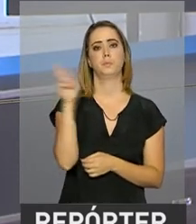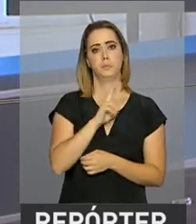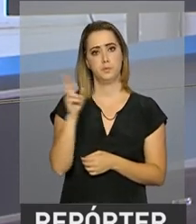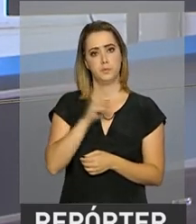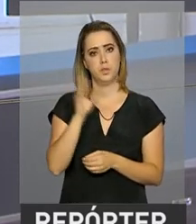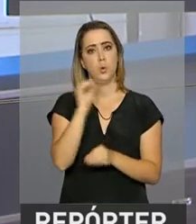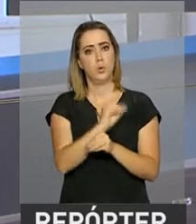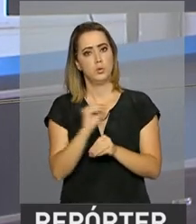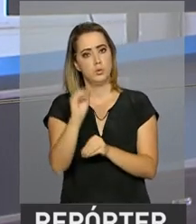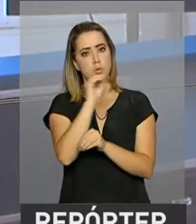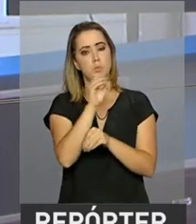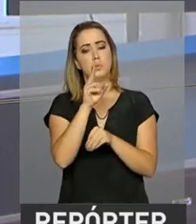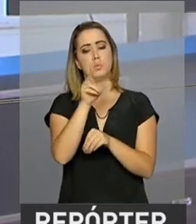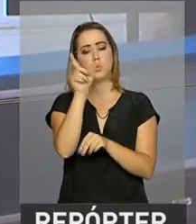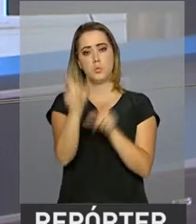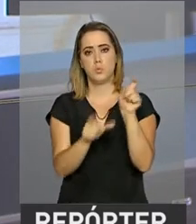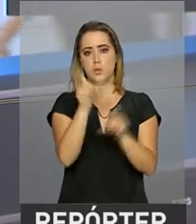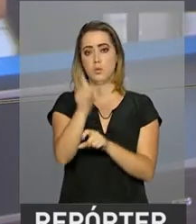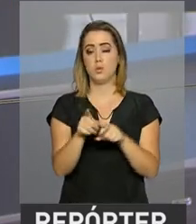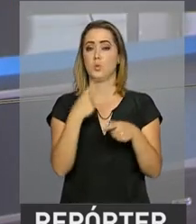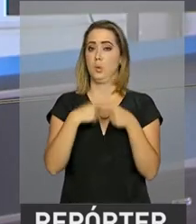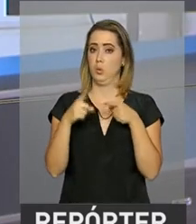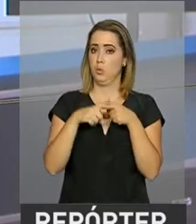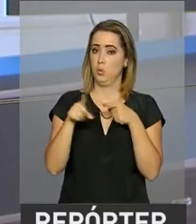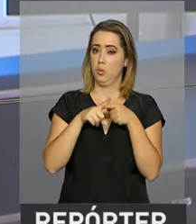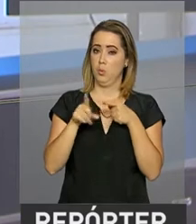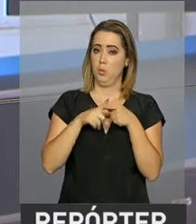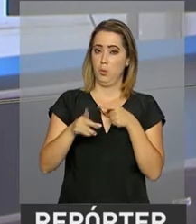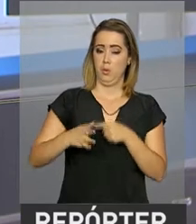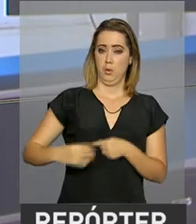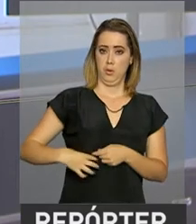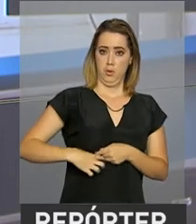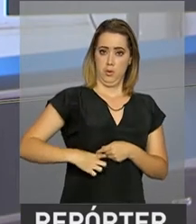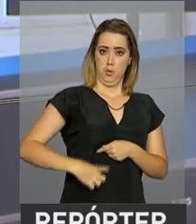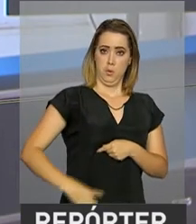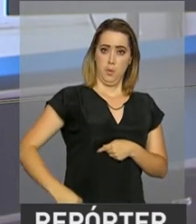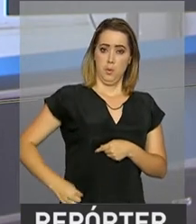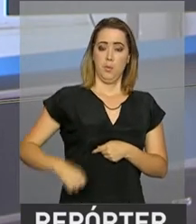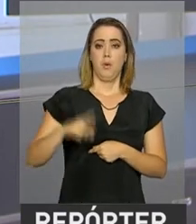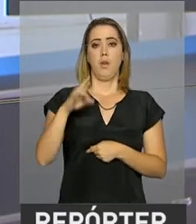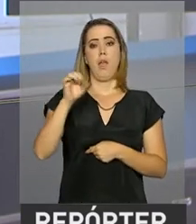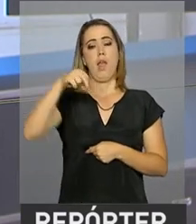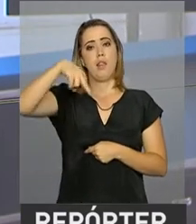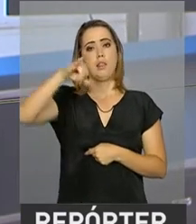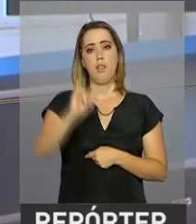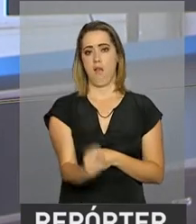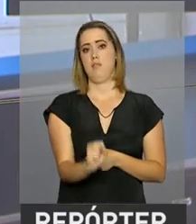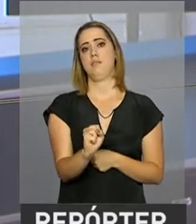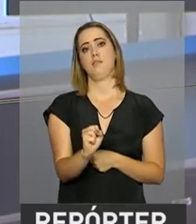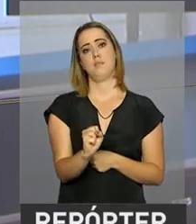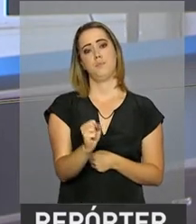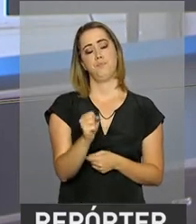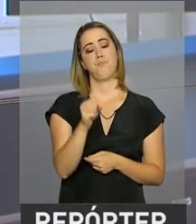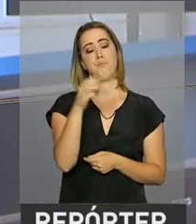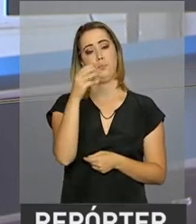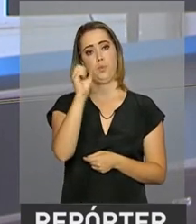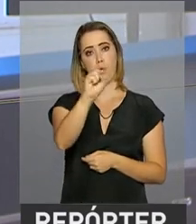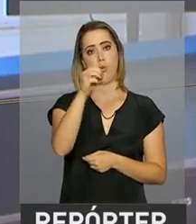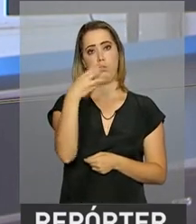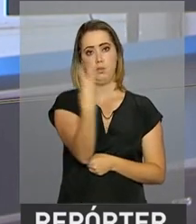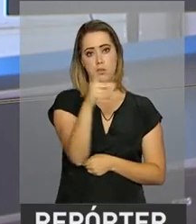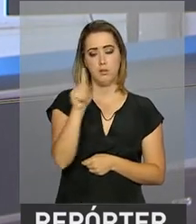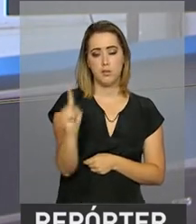reais para tratamento de pessoas com problemas renais 83 mil pacientes renais crônicos fazem tratamento